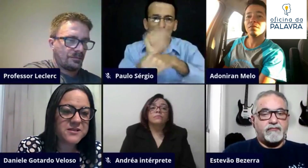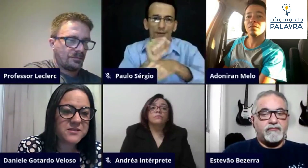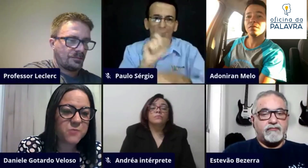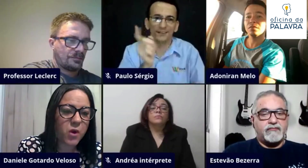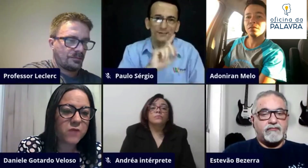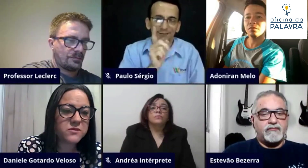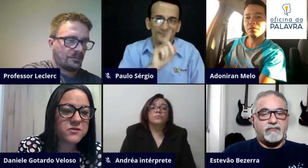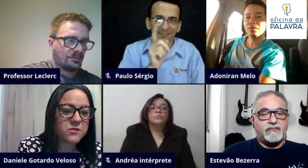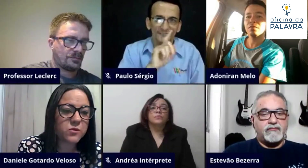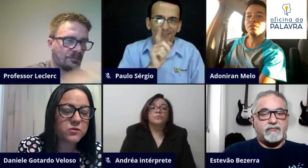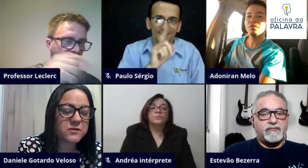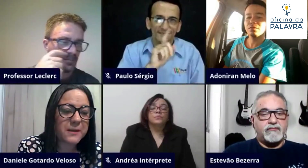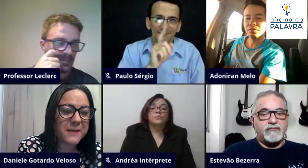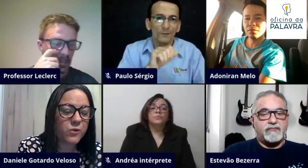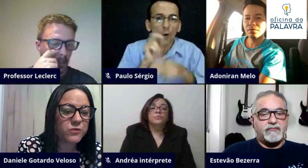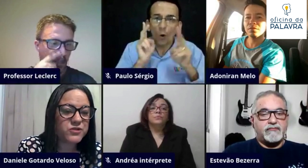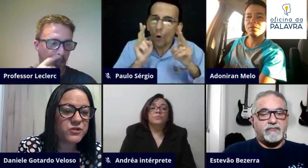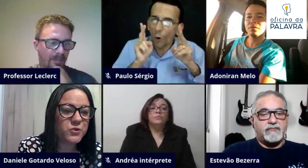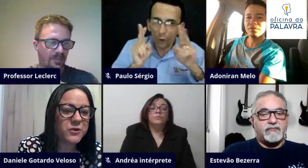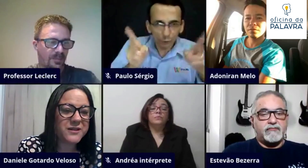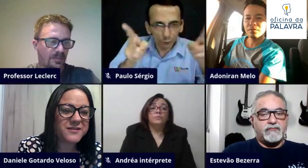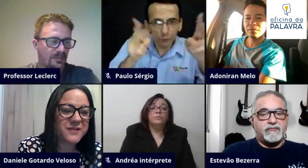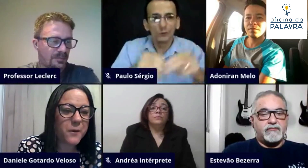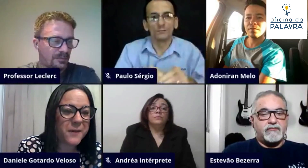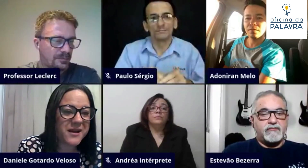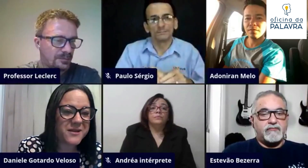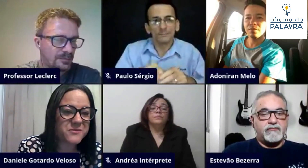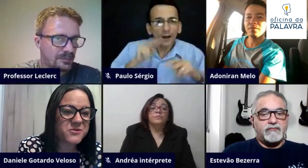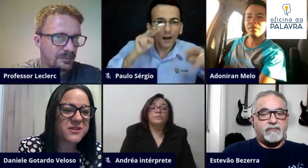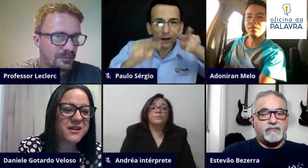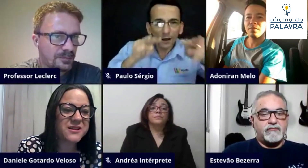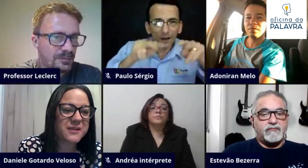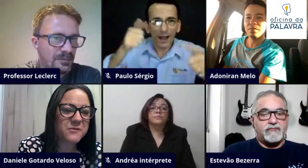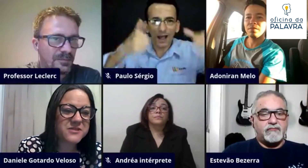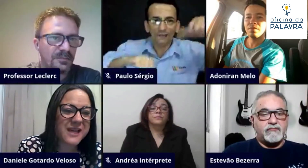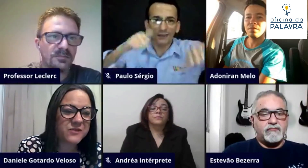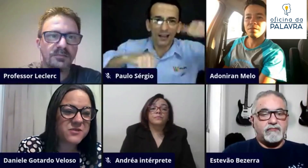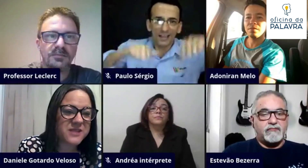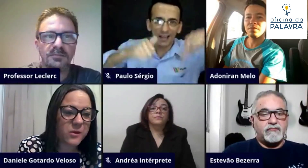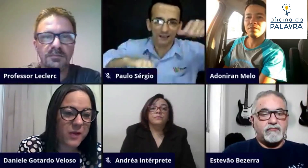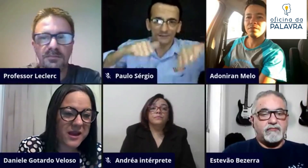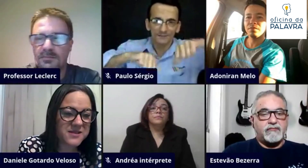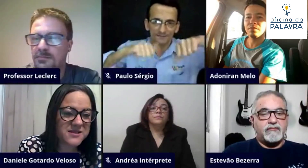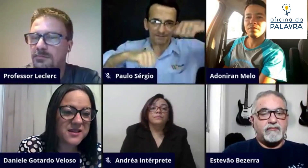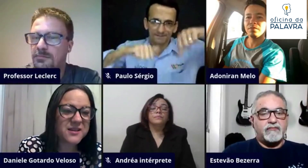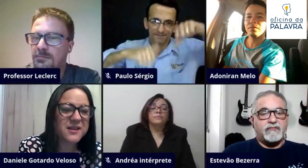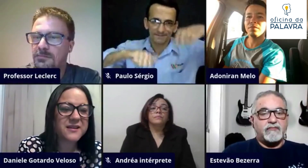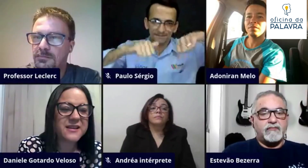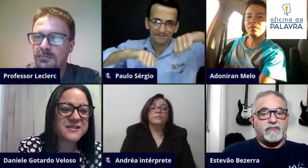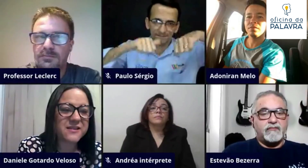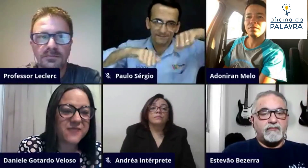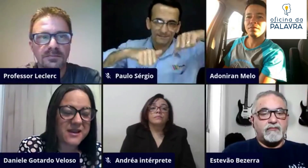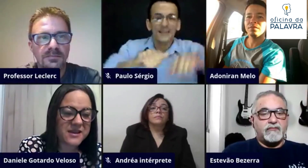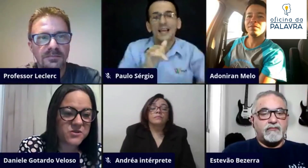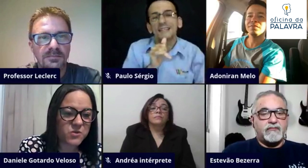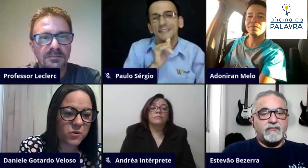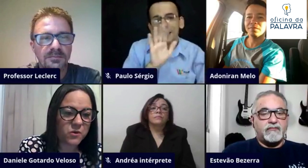Então, nesses polos, o trabalho continua, não paramos. Temos dado sequência